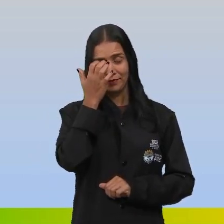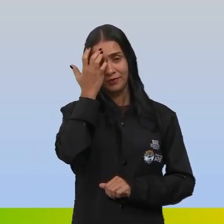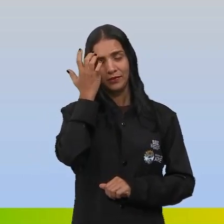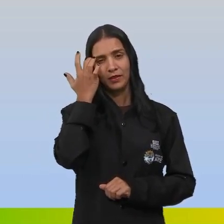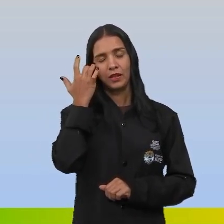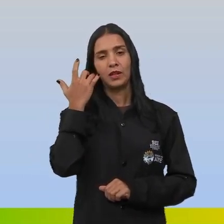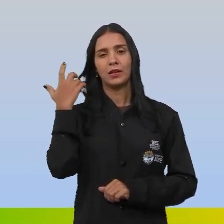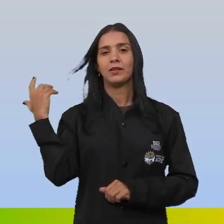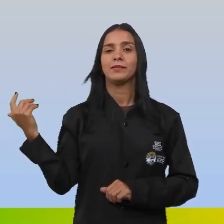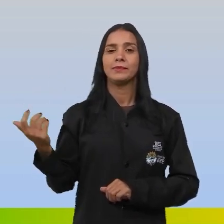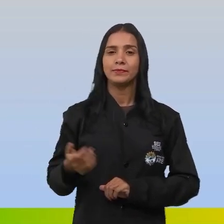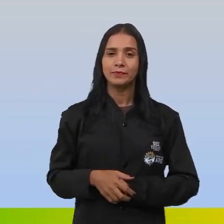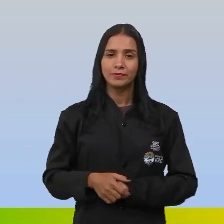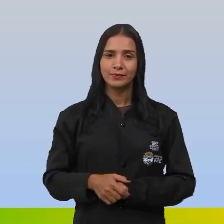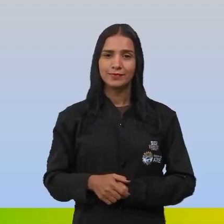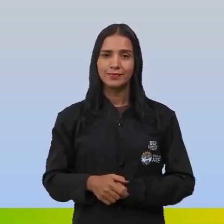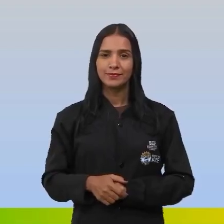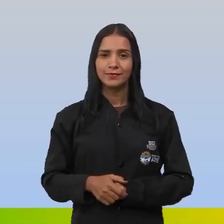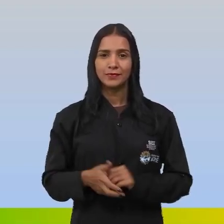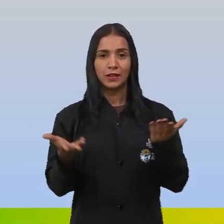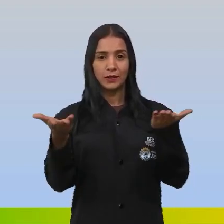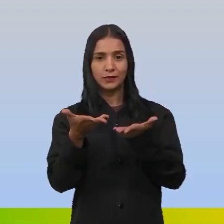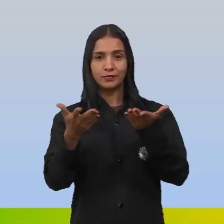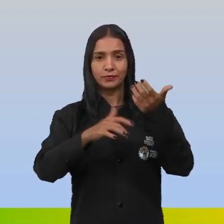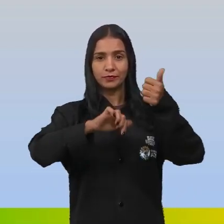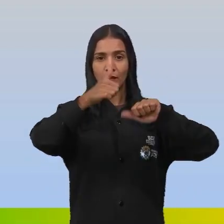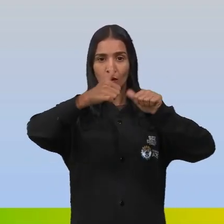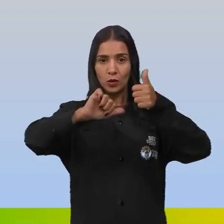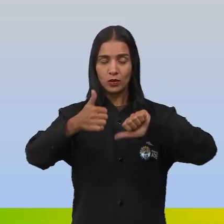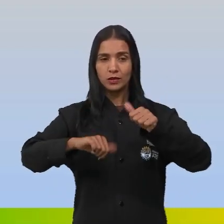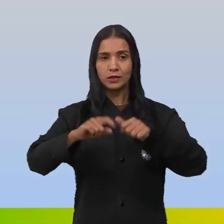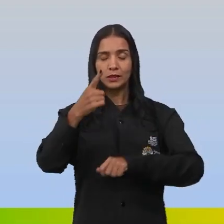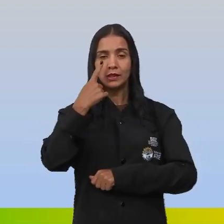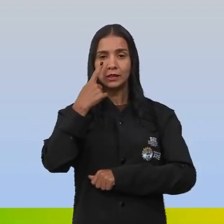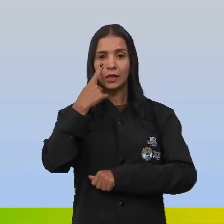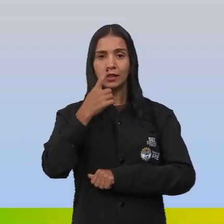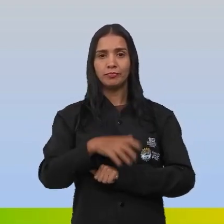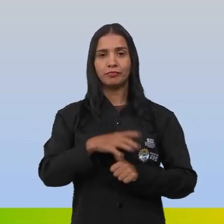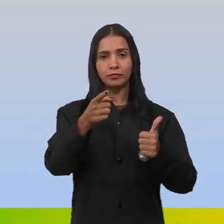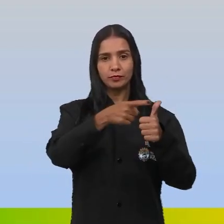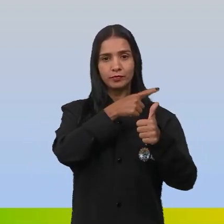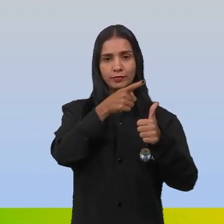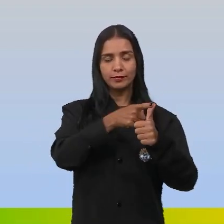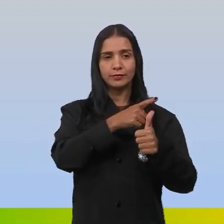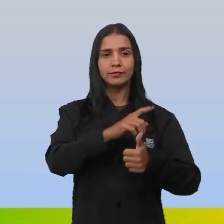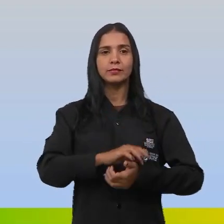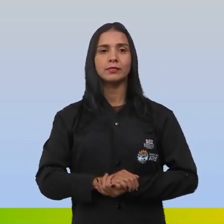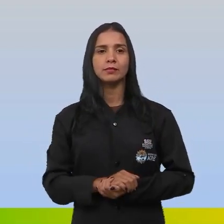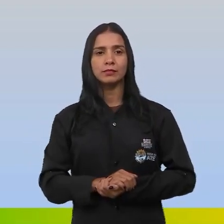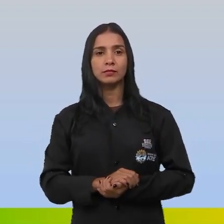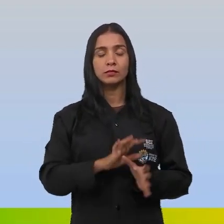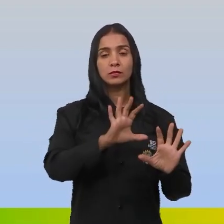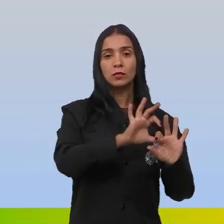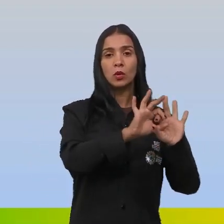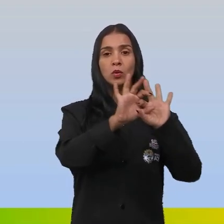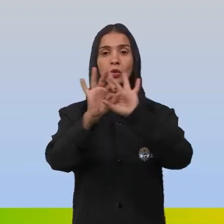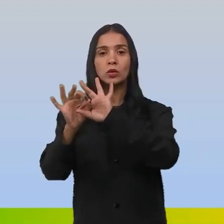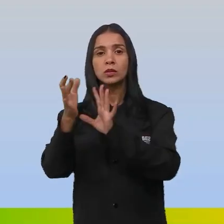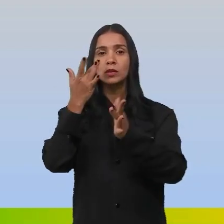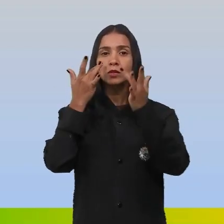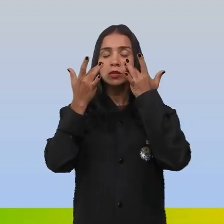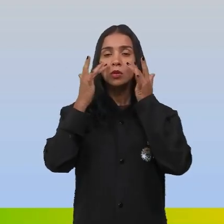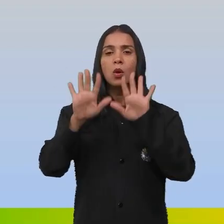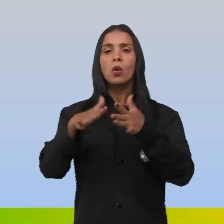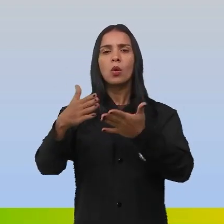Vamos analisar aí a questão de número 1, que diz o seguinte: No contexto do teatro, qual é o